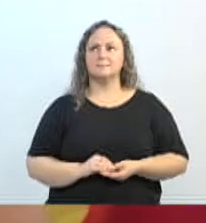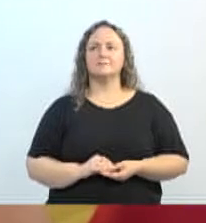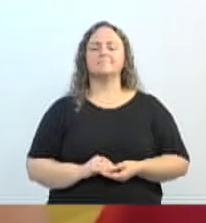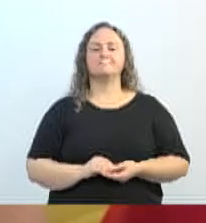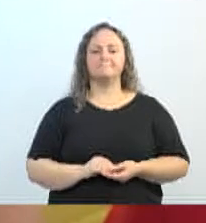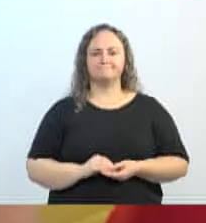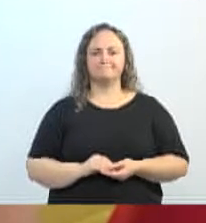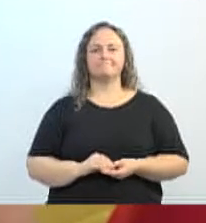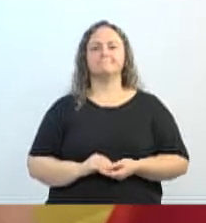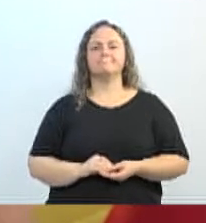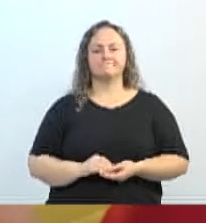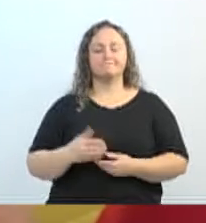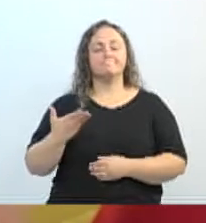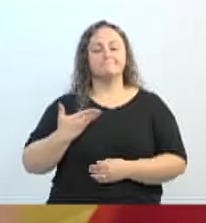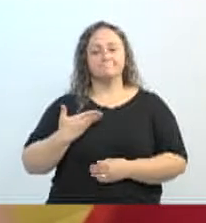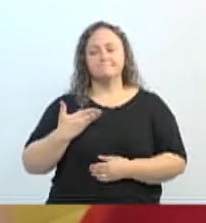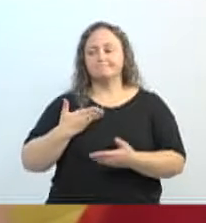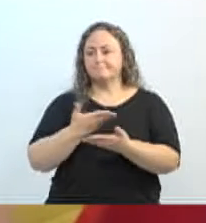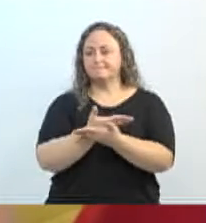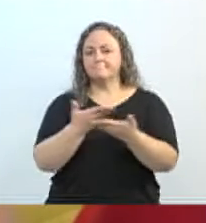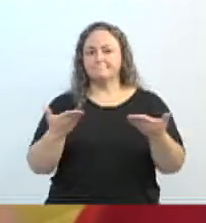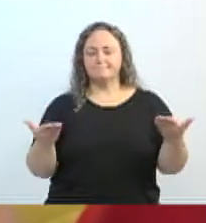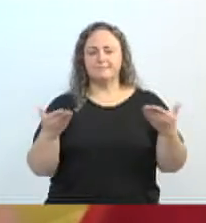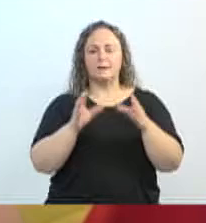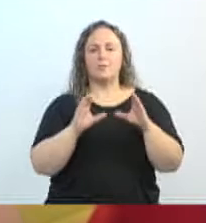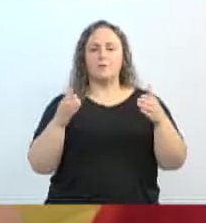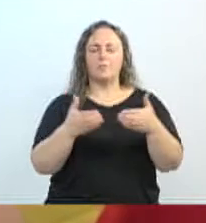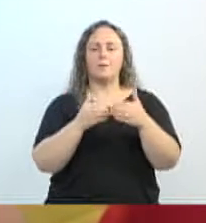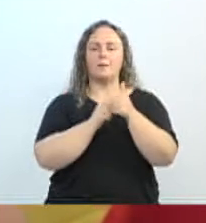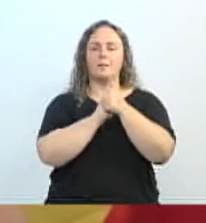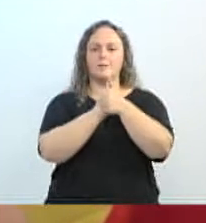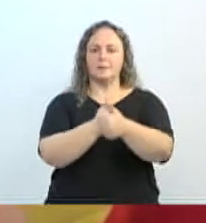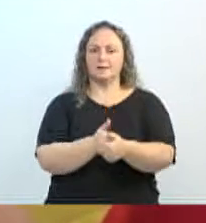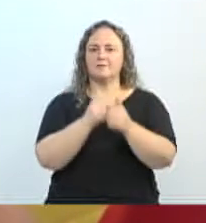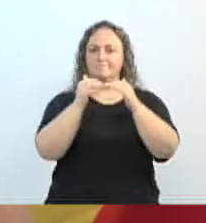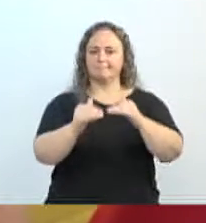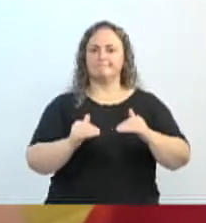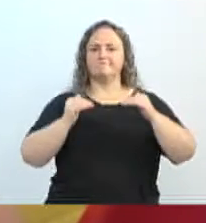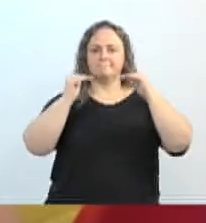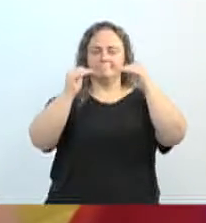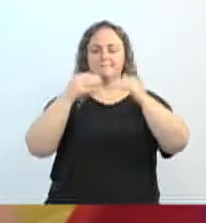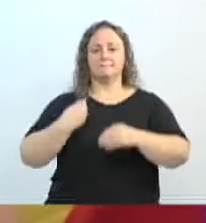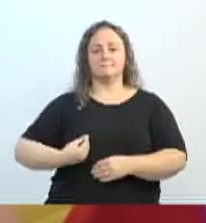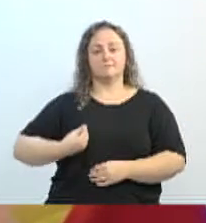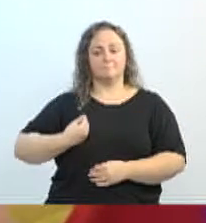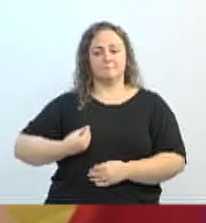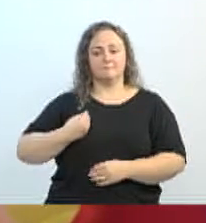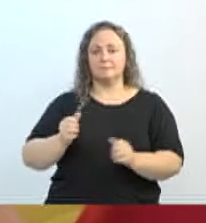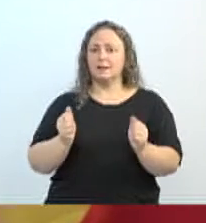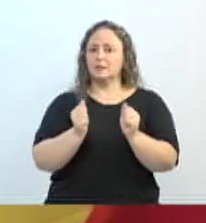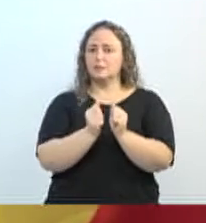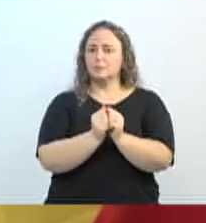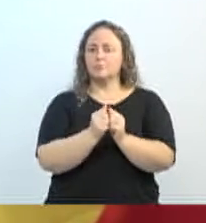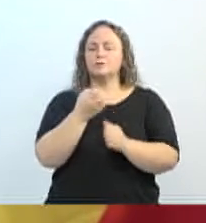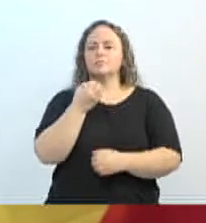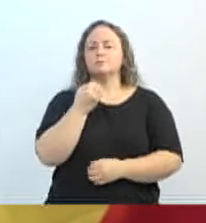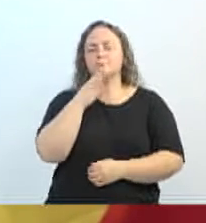colegas vereadores, comunidade que nos acompanha, autoridades que fizeram visita aqui hoje, uma ótima tarde a